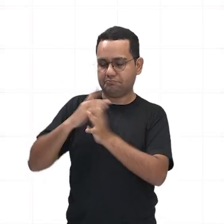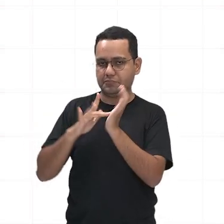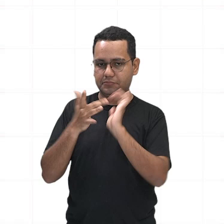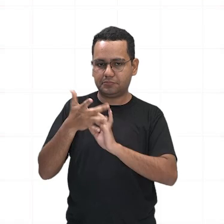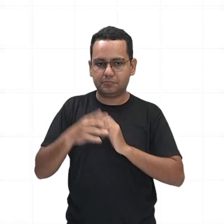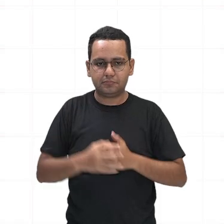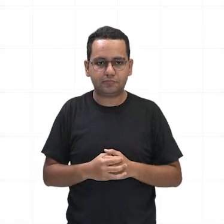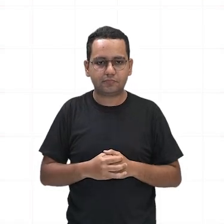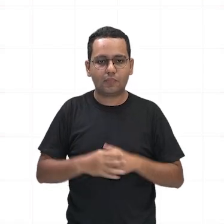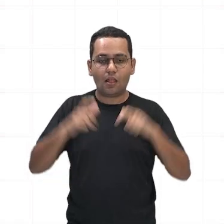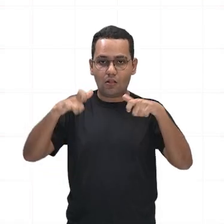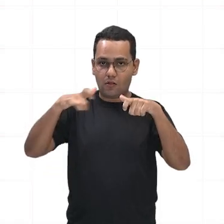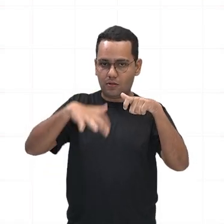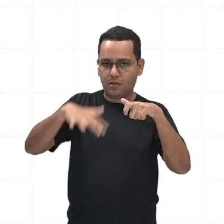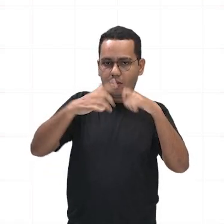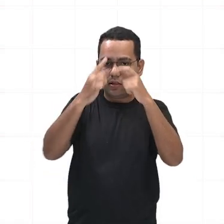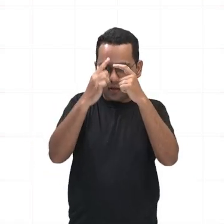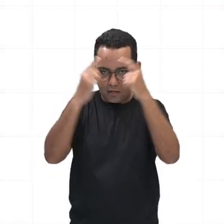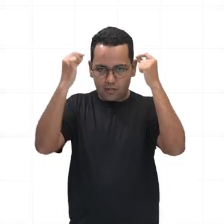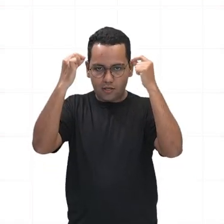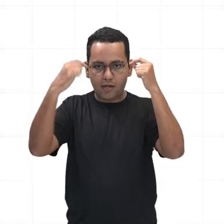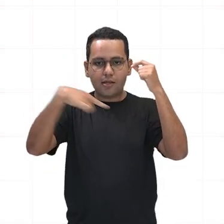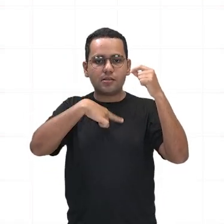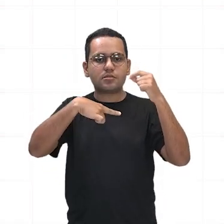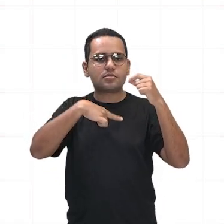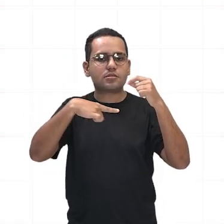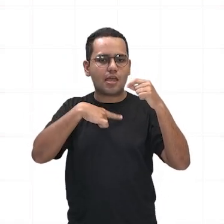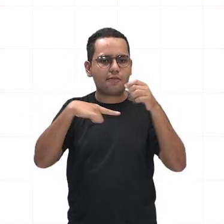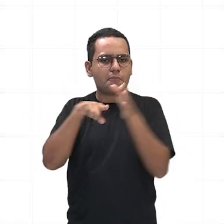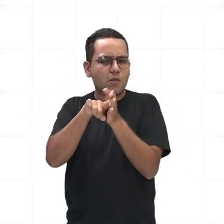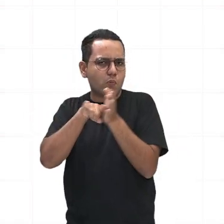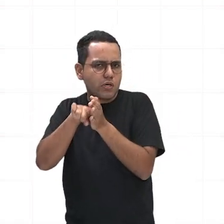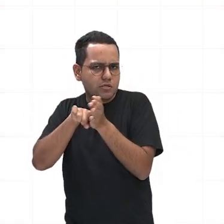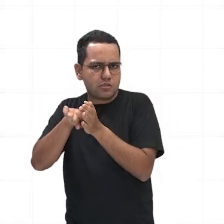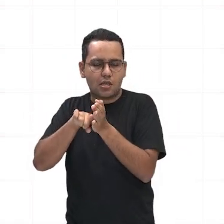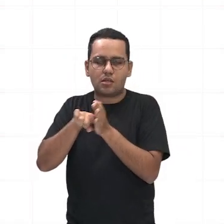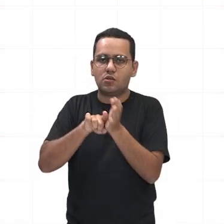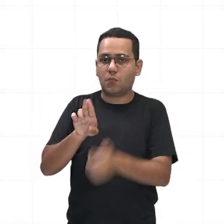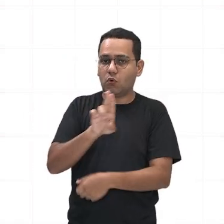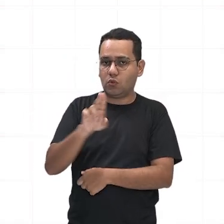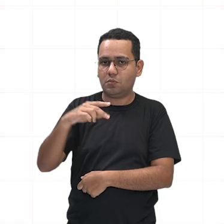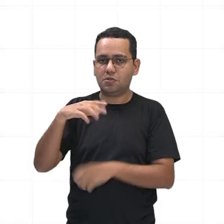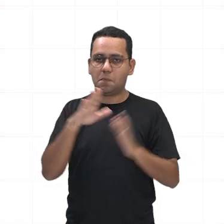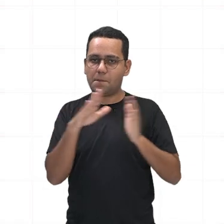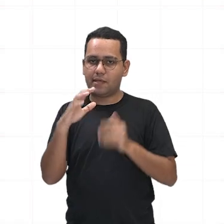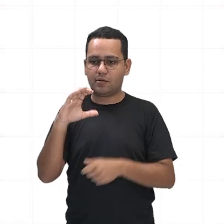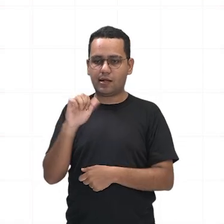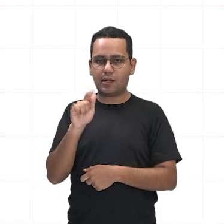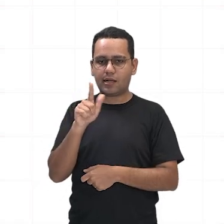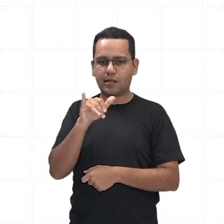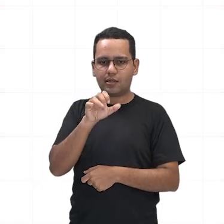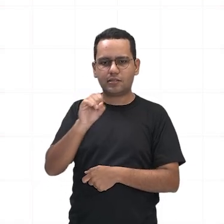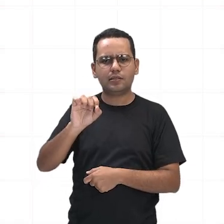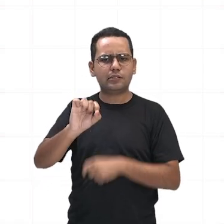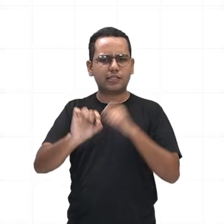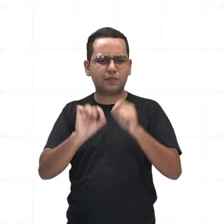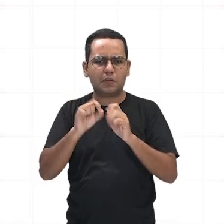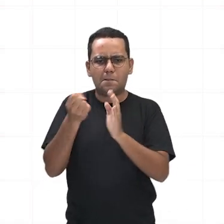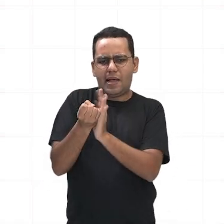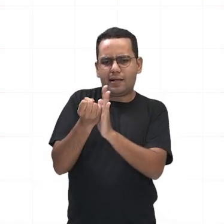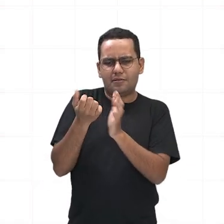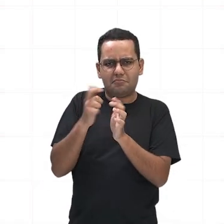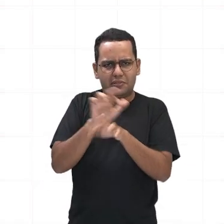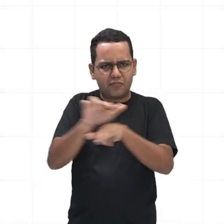na região grega, foi denominado pelos historiadores como período clássico. Esse período foi marcado, então, por várias guerras